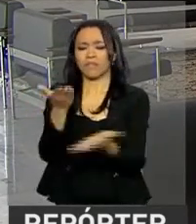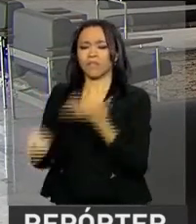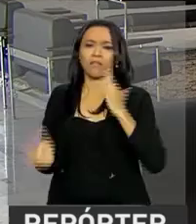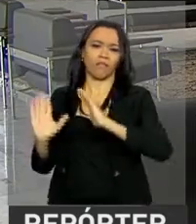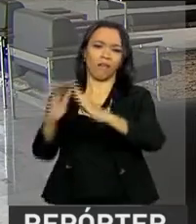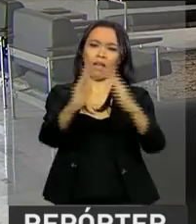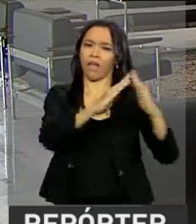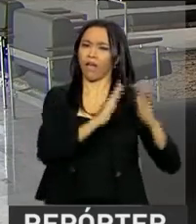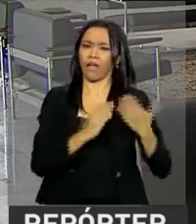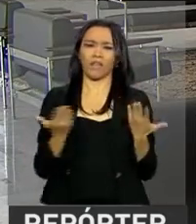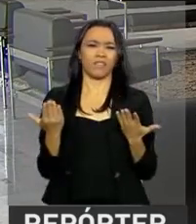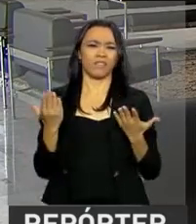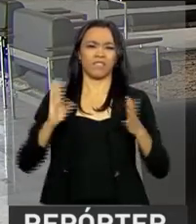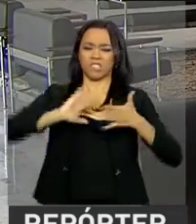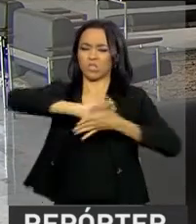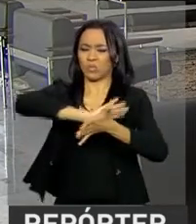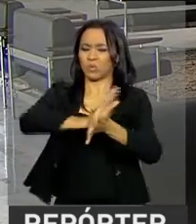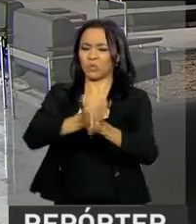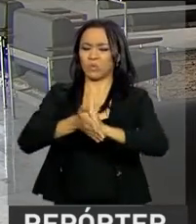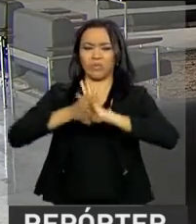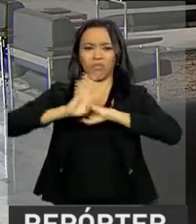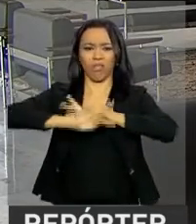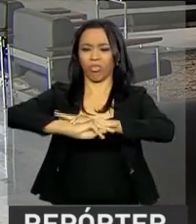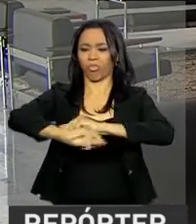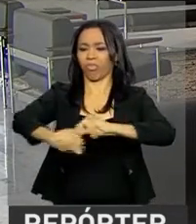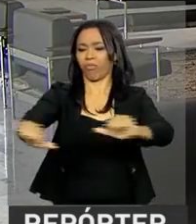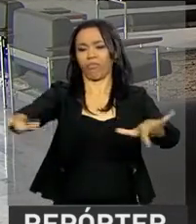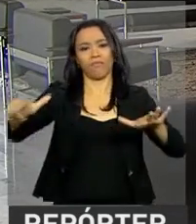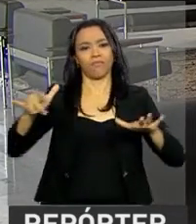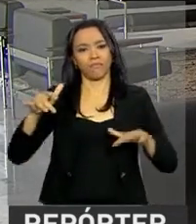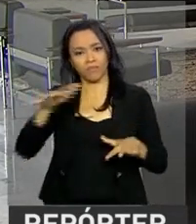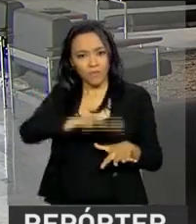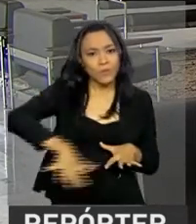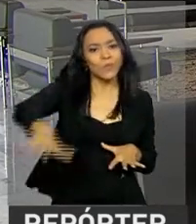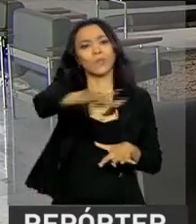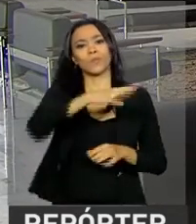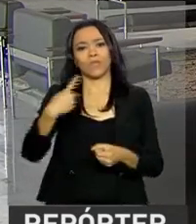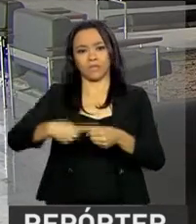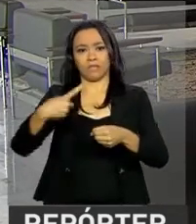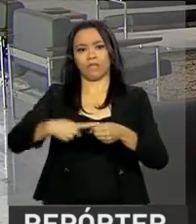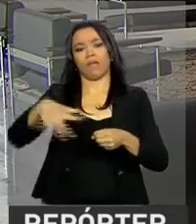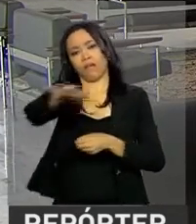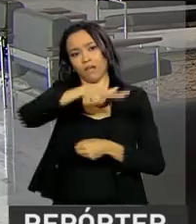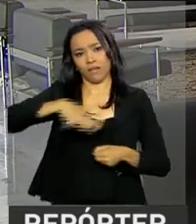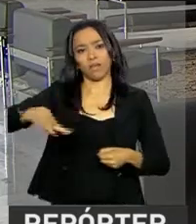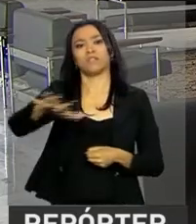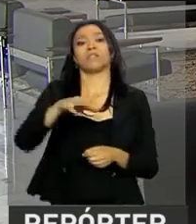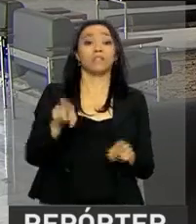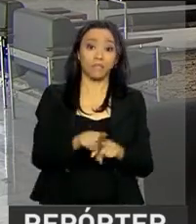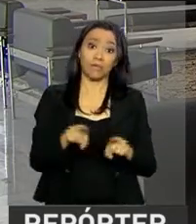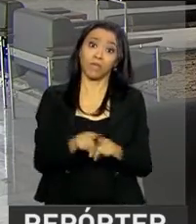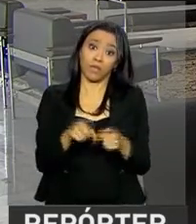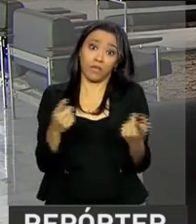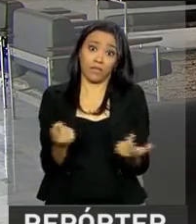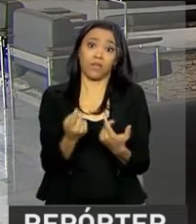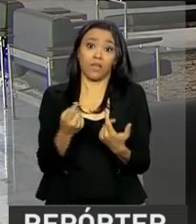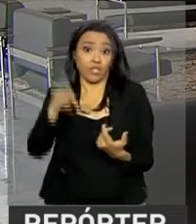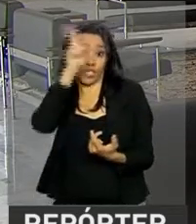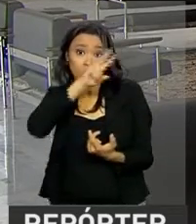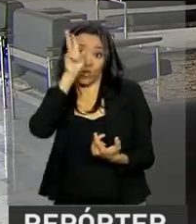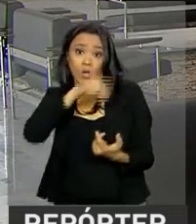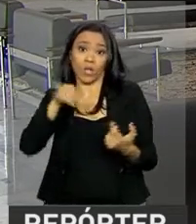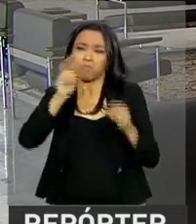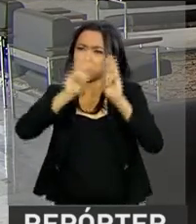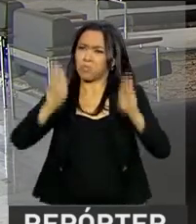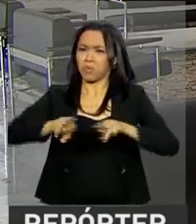desaparecidos causou muito estrago nas cidades da região nas construções inclusive no patrimônio histórico e principalmente causou um